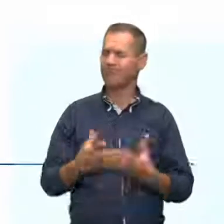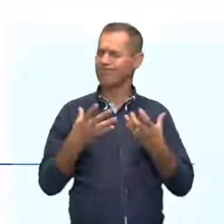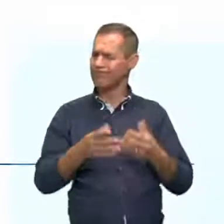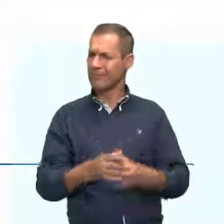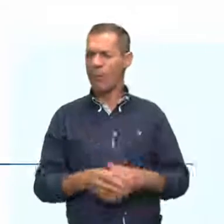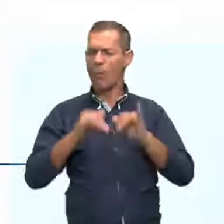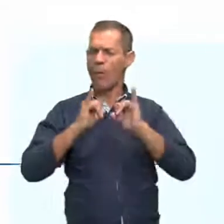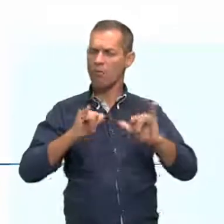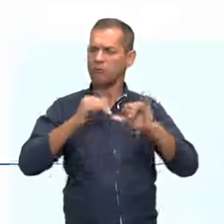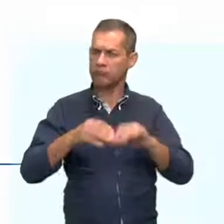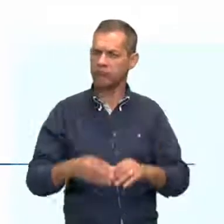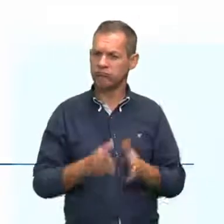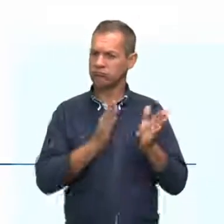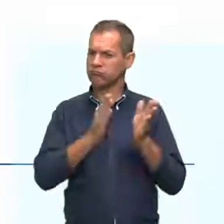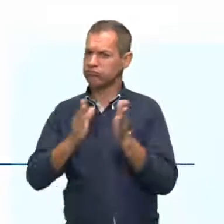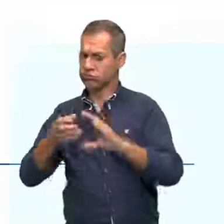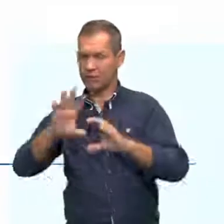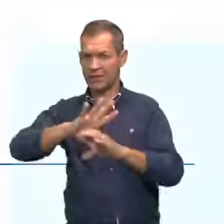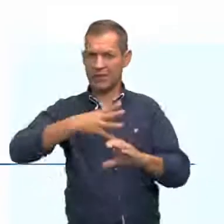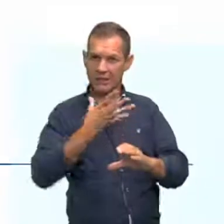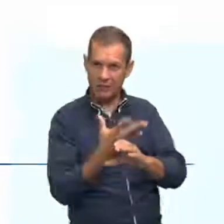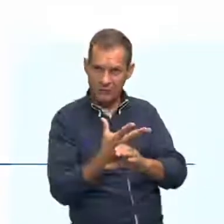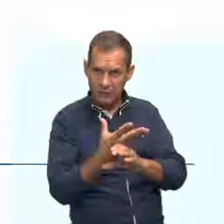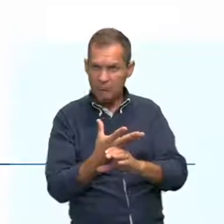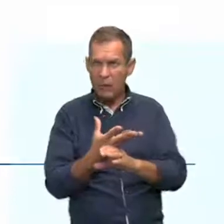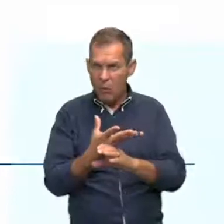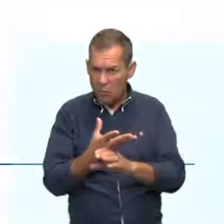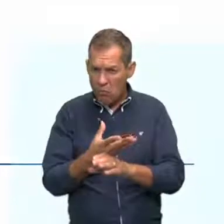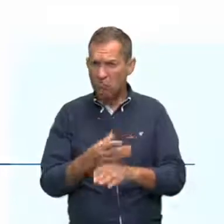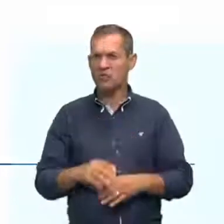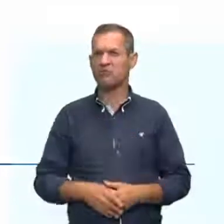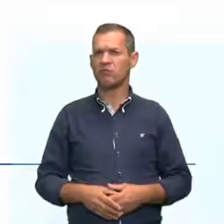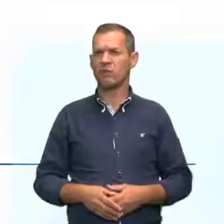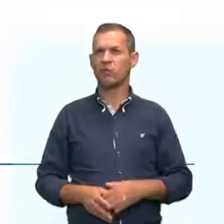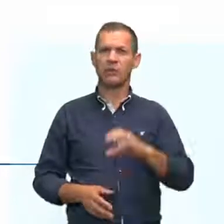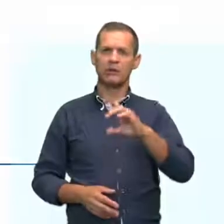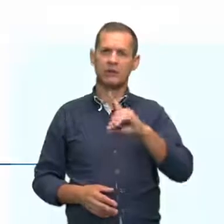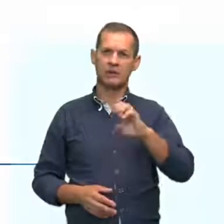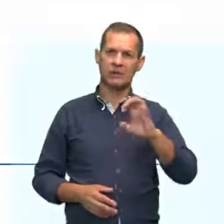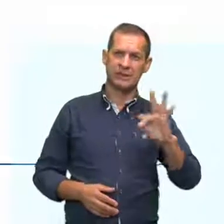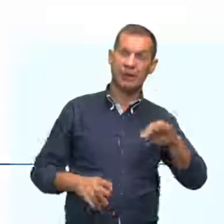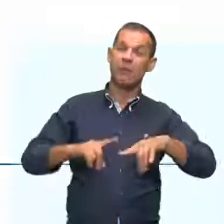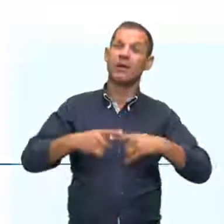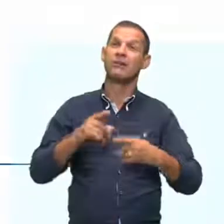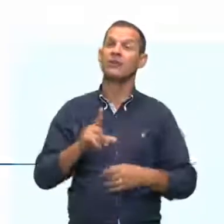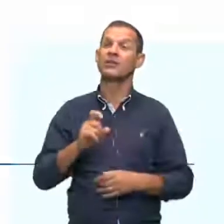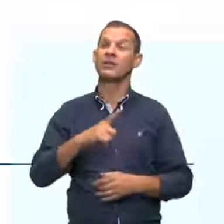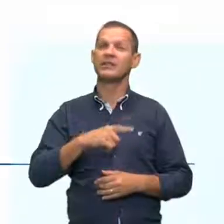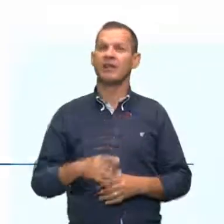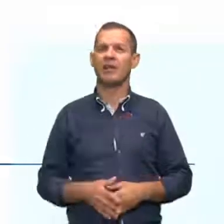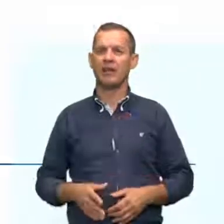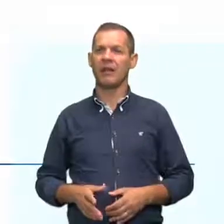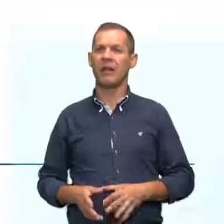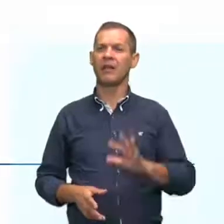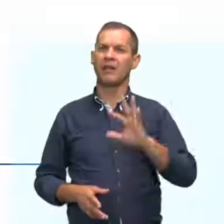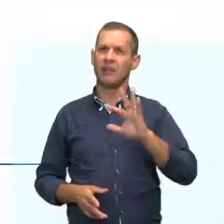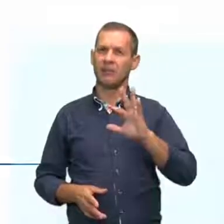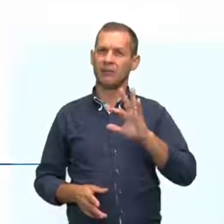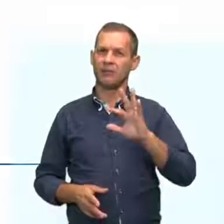quer transmitir essa sequência de caracteres. Você não vai transmitir D, E, F. Você vai transmitir